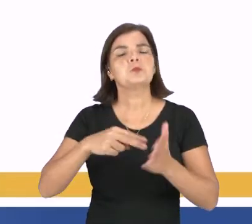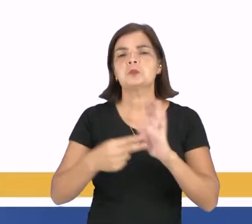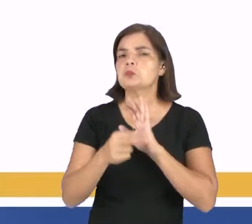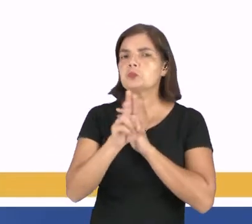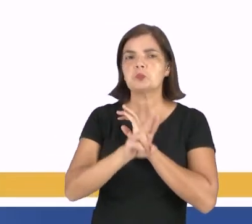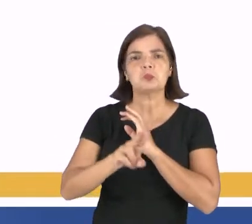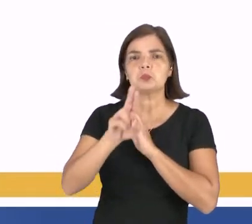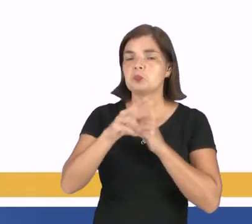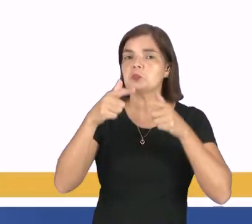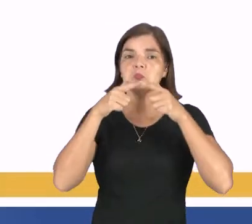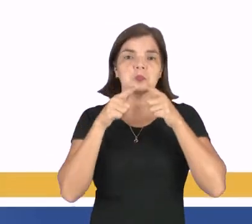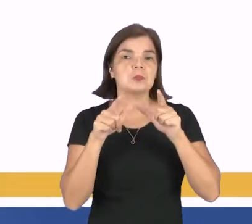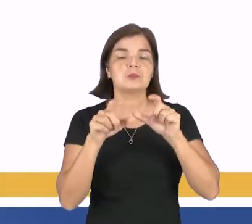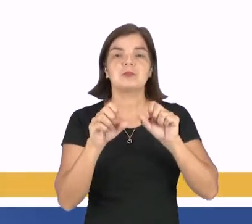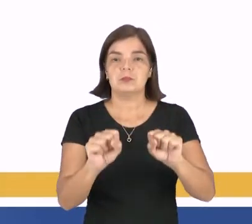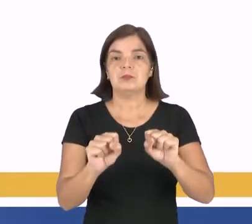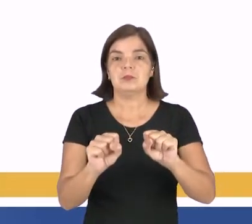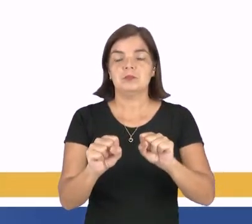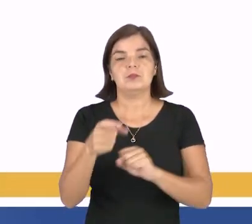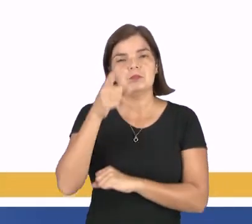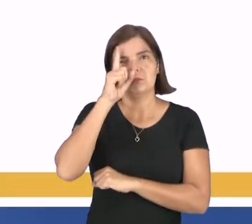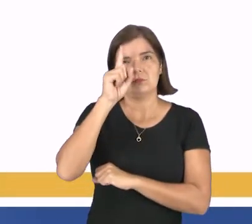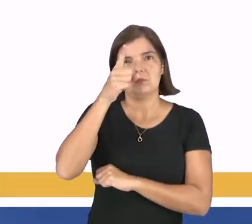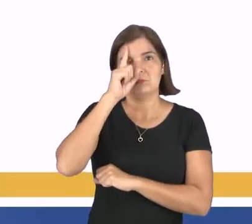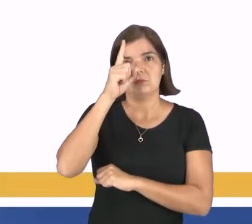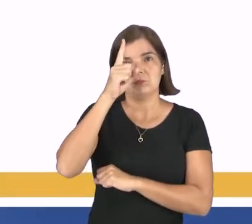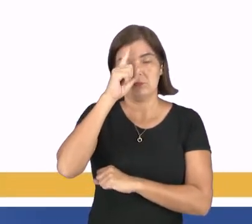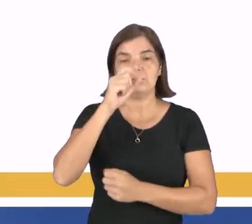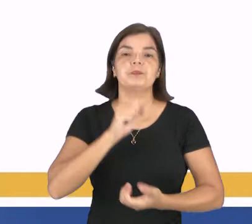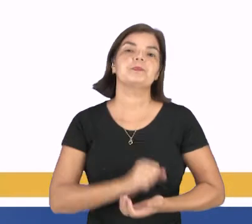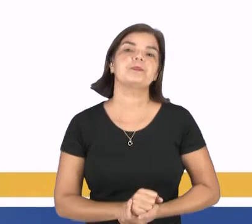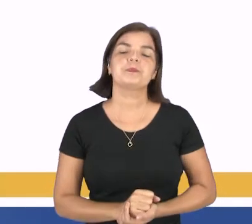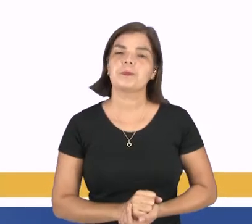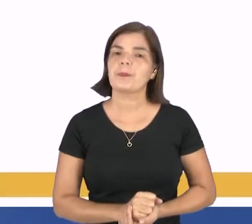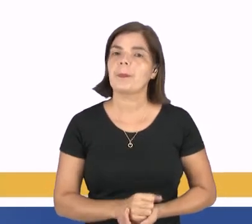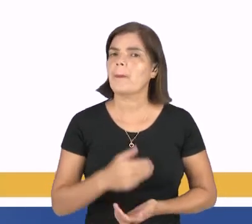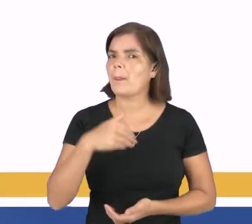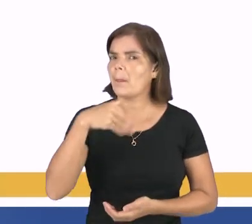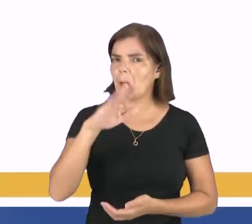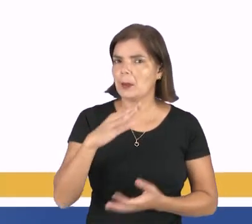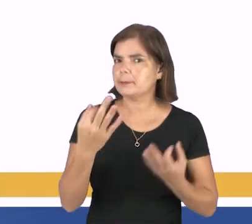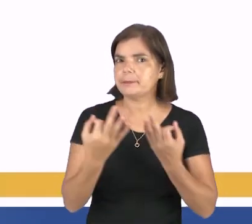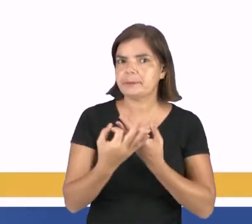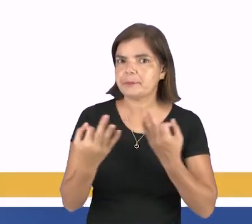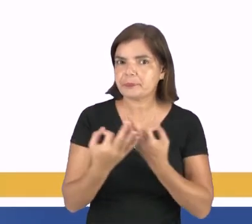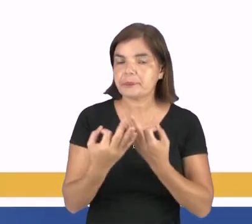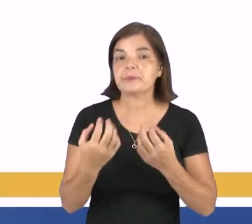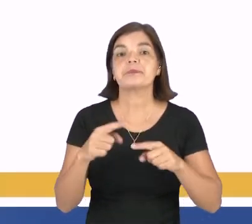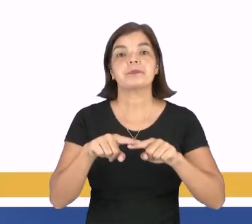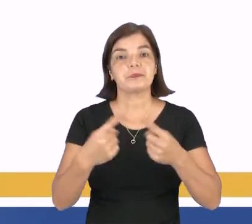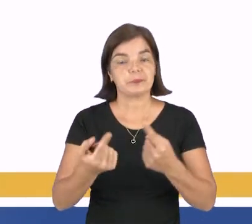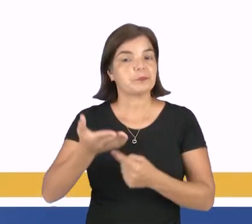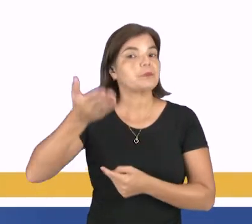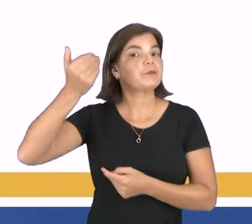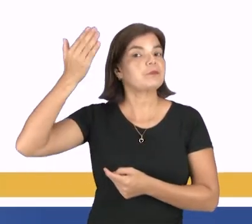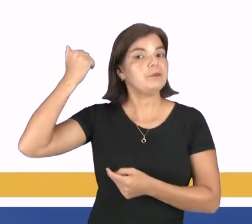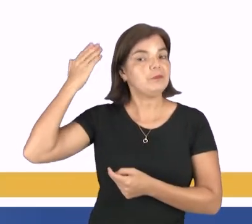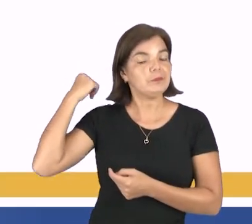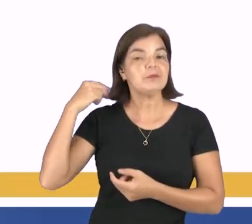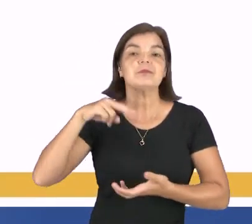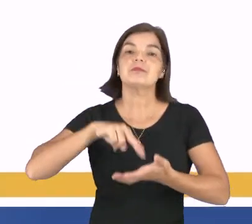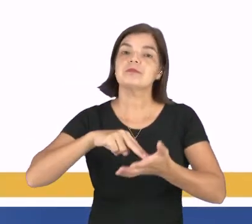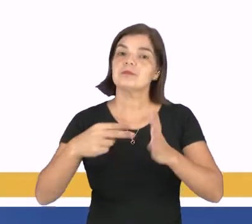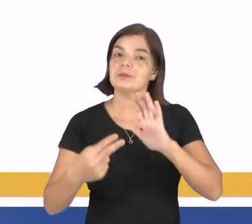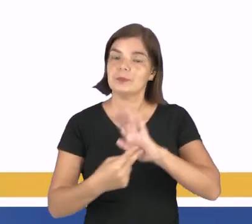nossa linguagem cotidiana o pretérito mais que perfeito. Mas o pretérito mais que perfeito, ele indica